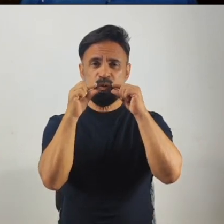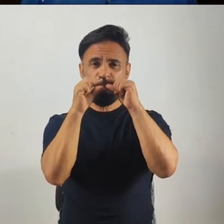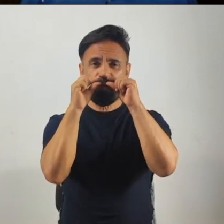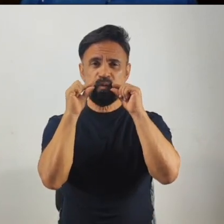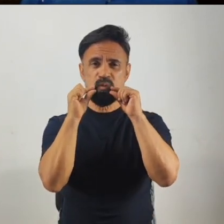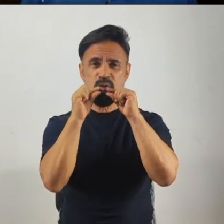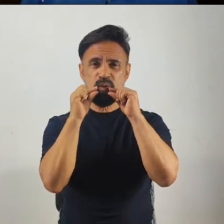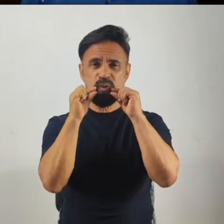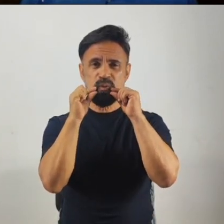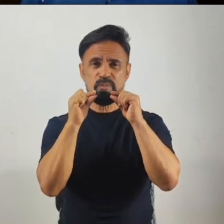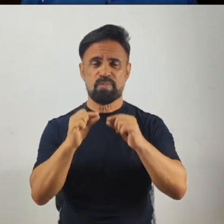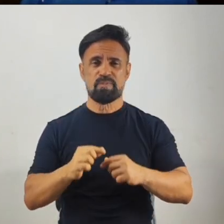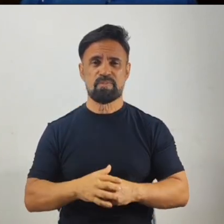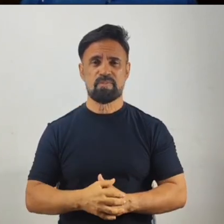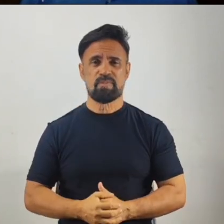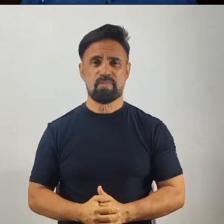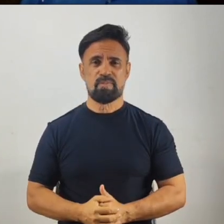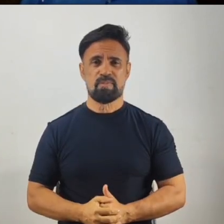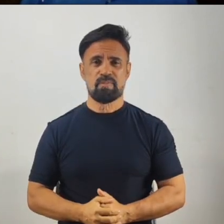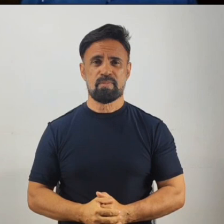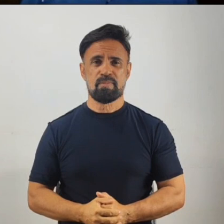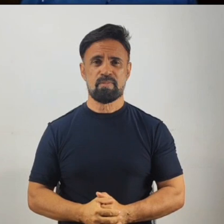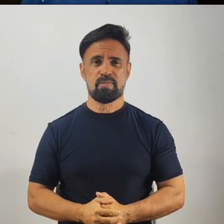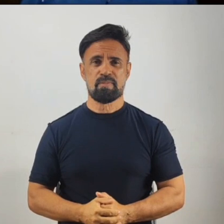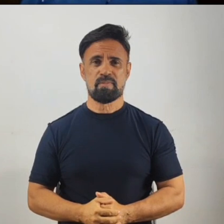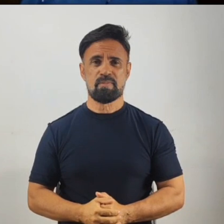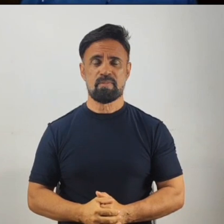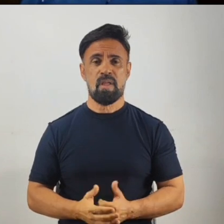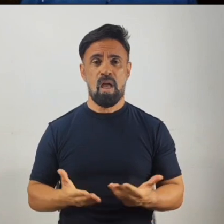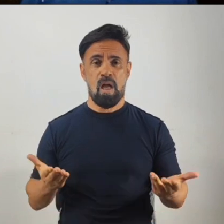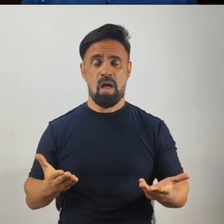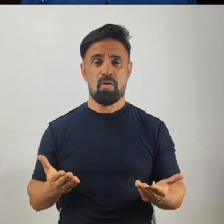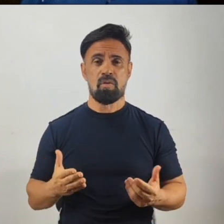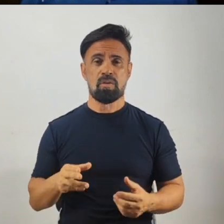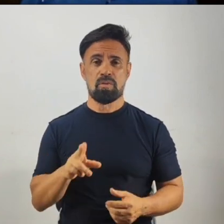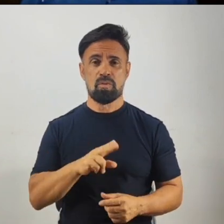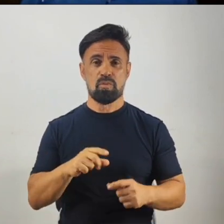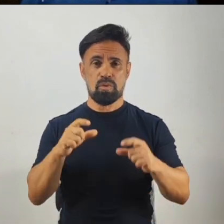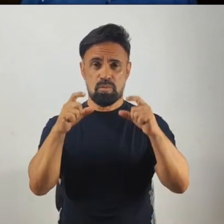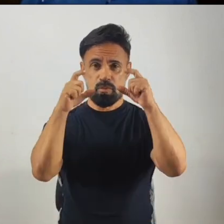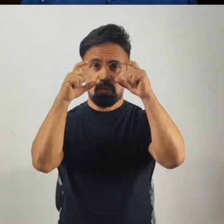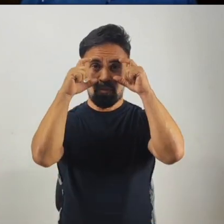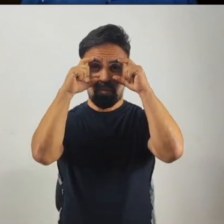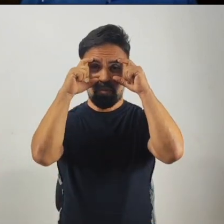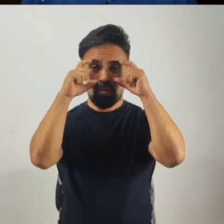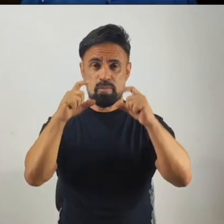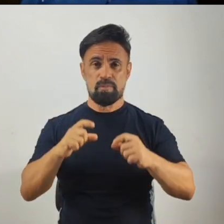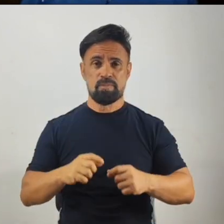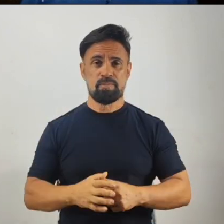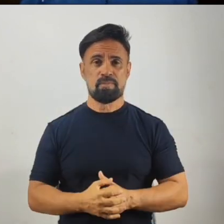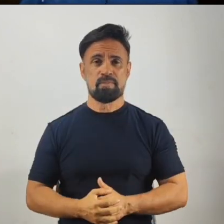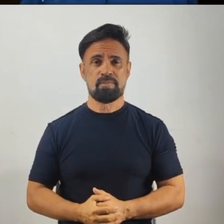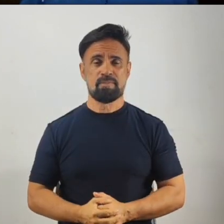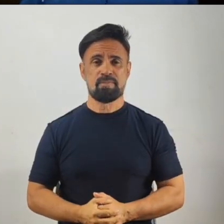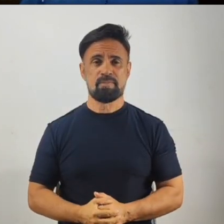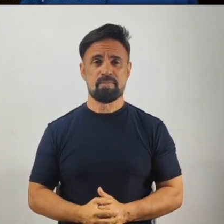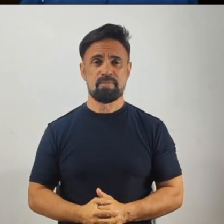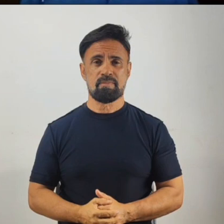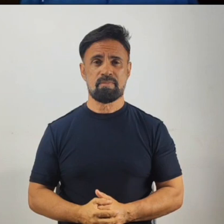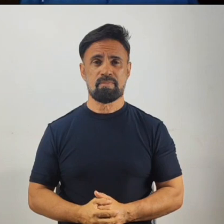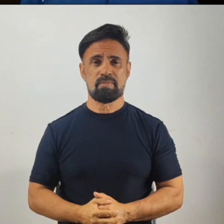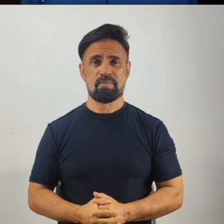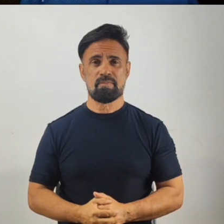é fina. No momento, eu estou usando um óculos